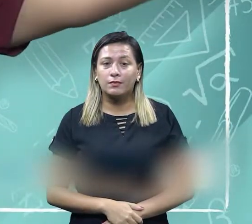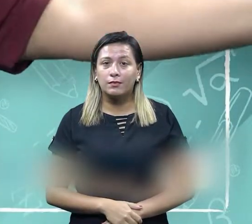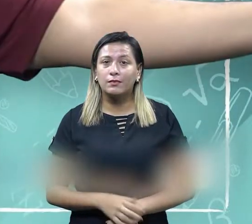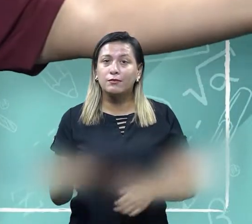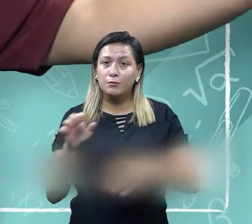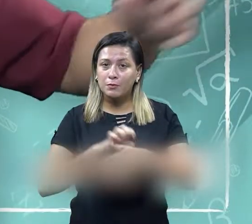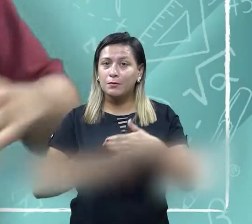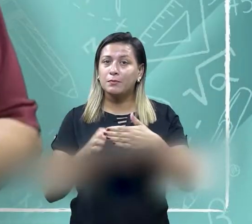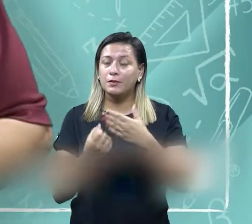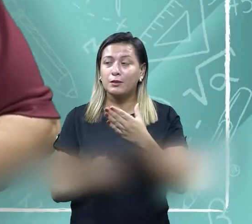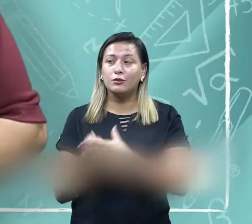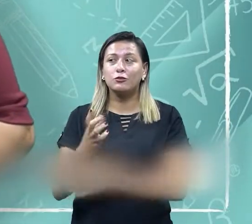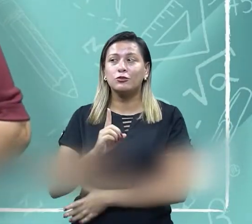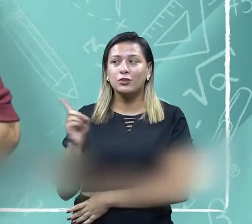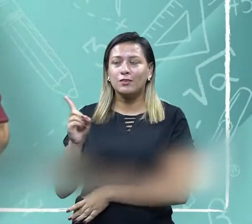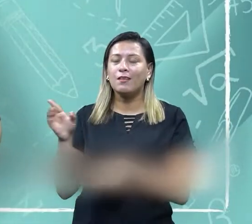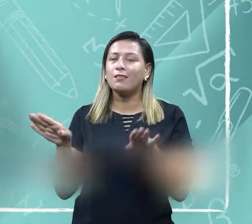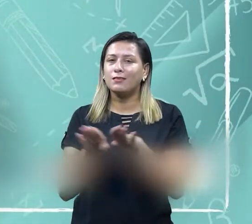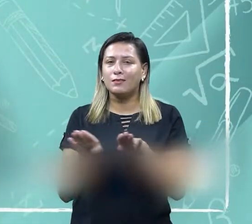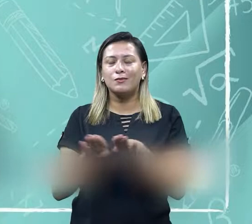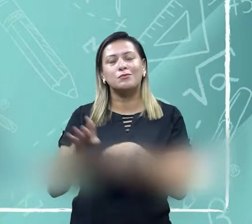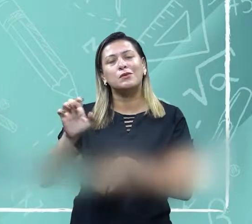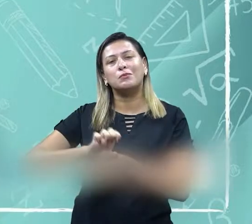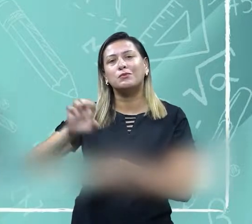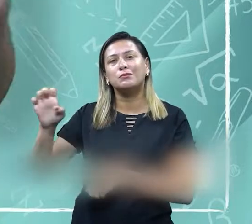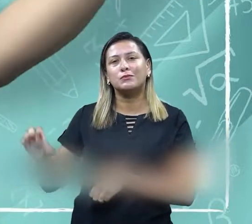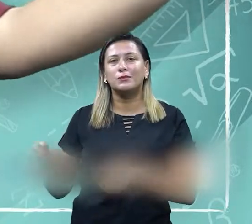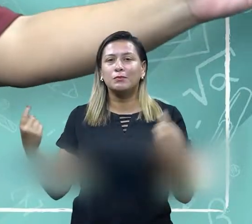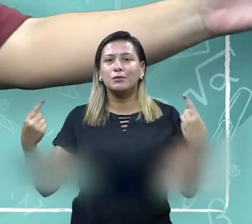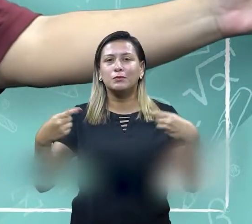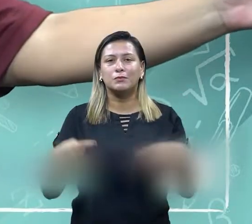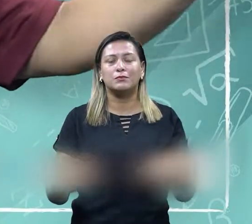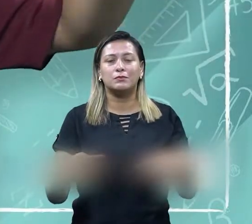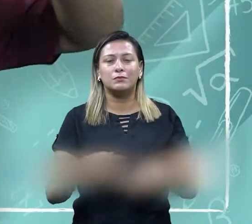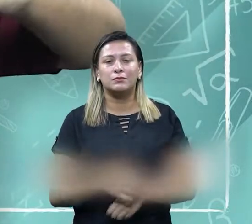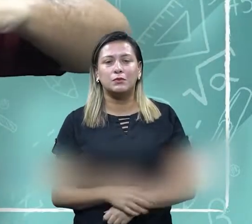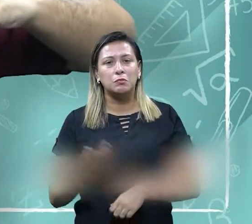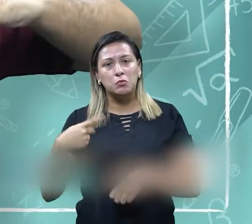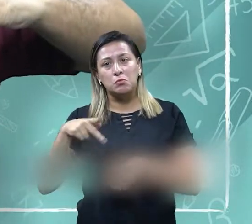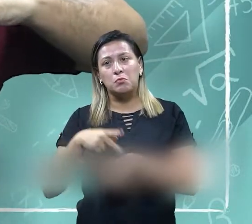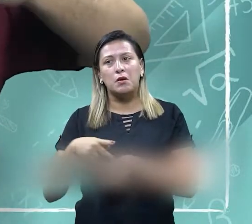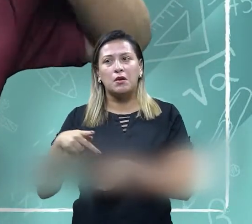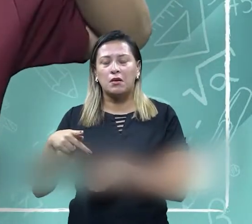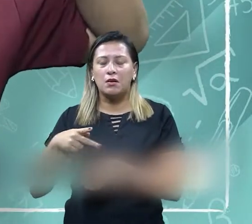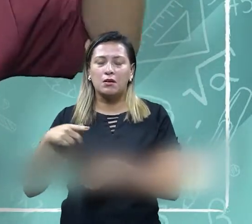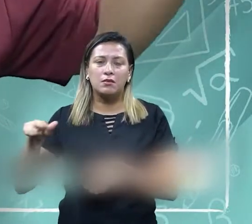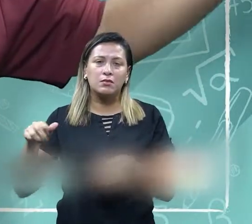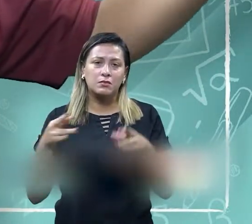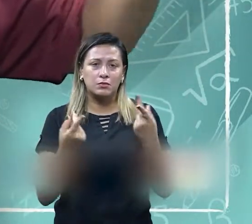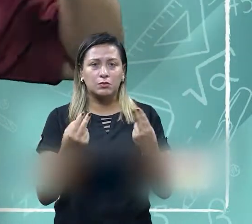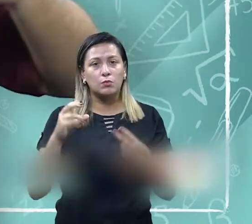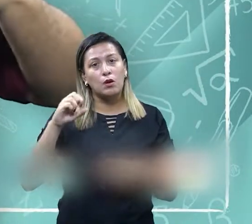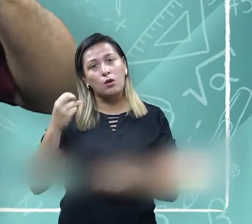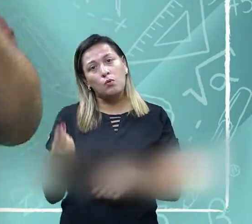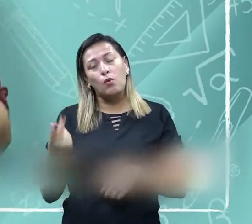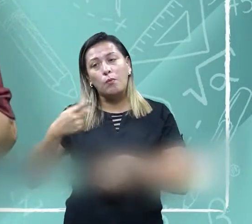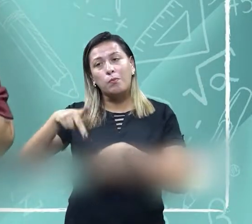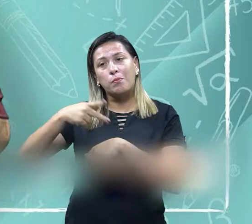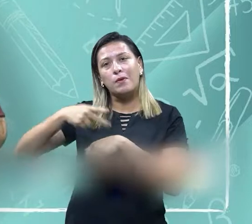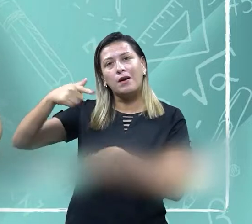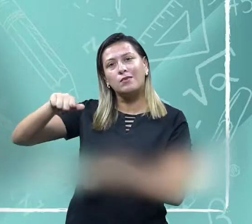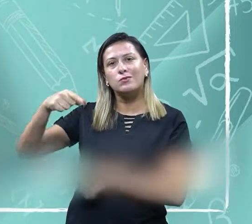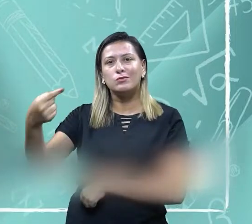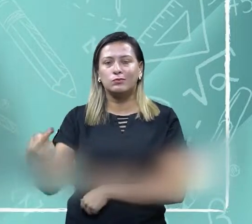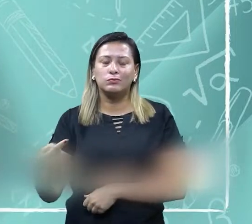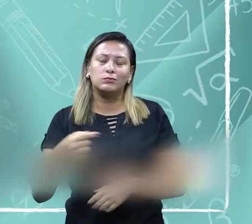vou também fazer essa exportação, tá bom? Ou para o mesmo país ou para outro país, para compensar